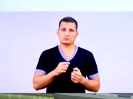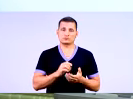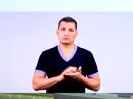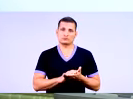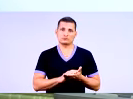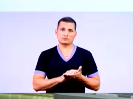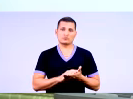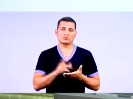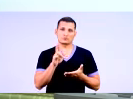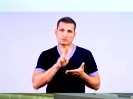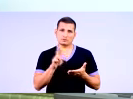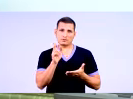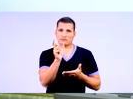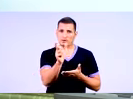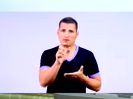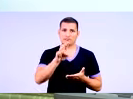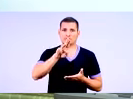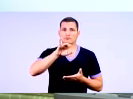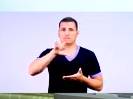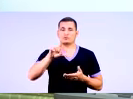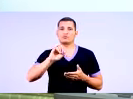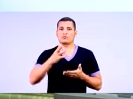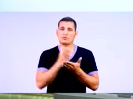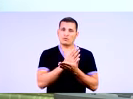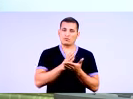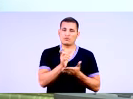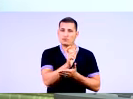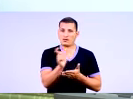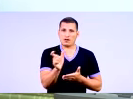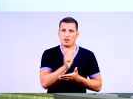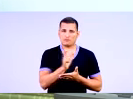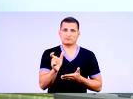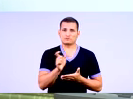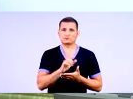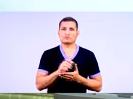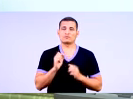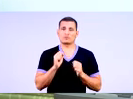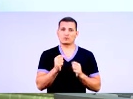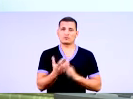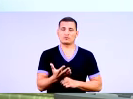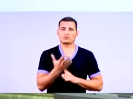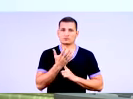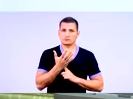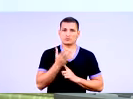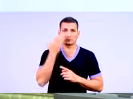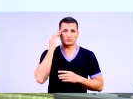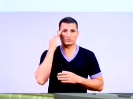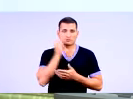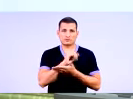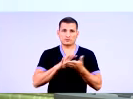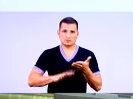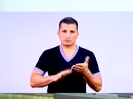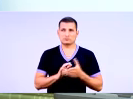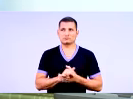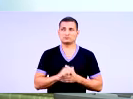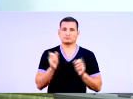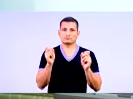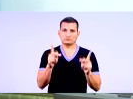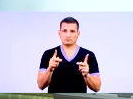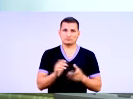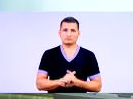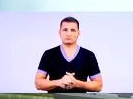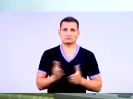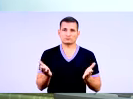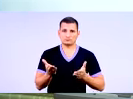do sentido do auxiliar ou de algumas palavras soltas que vai nos ajudar, ok? Nós vamos entrar agora